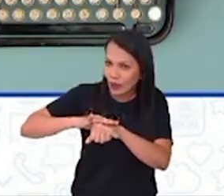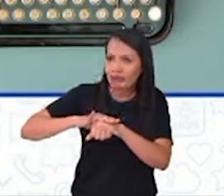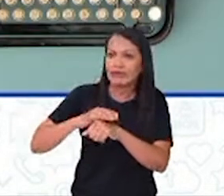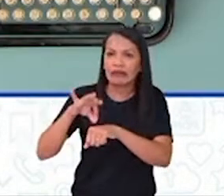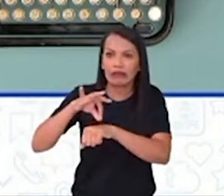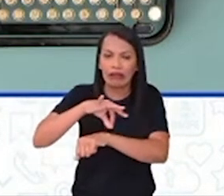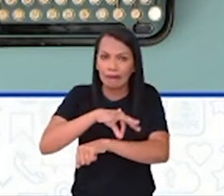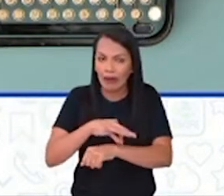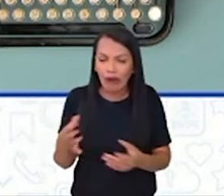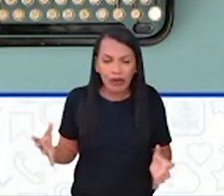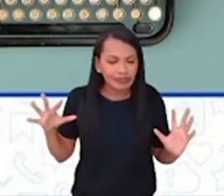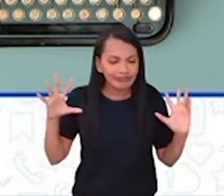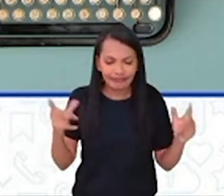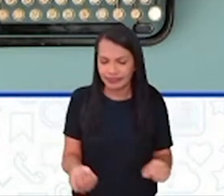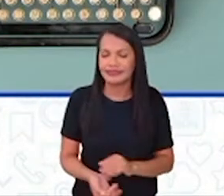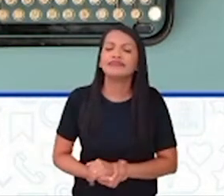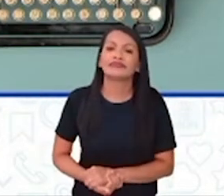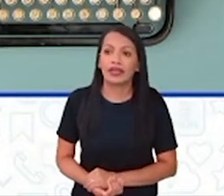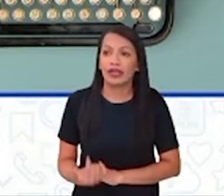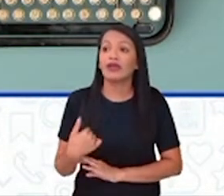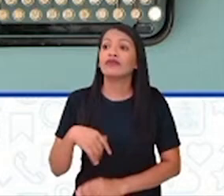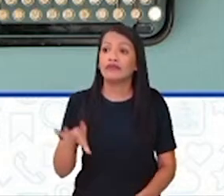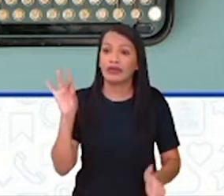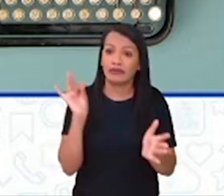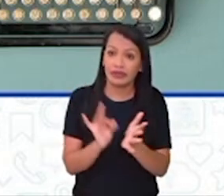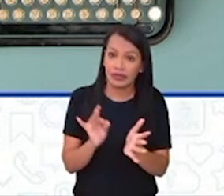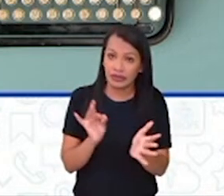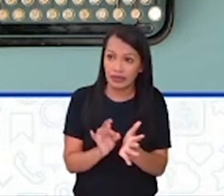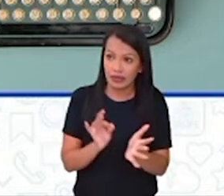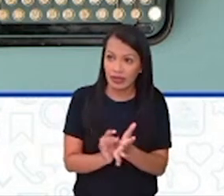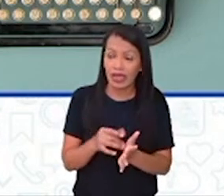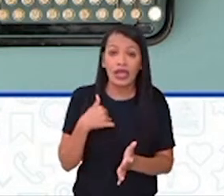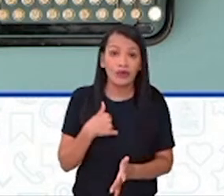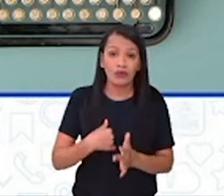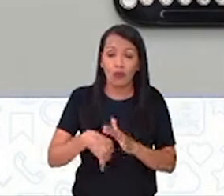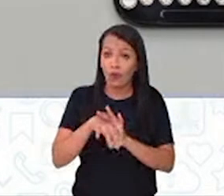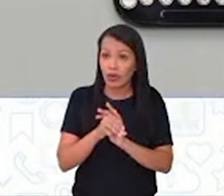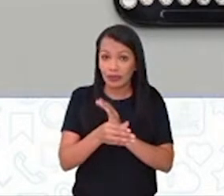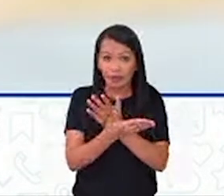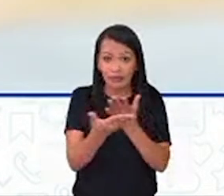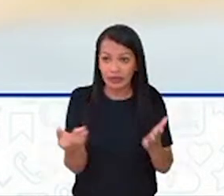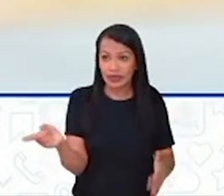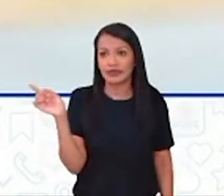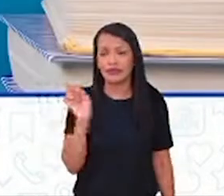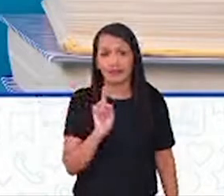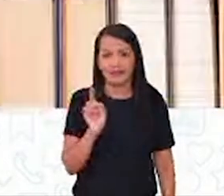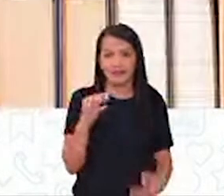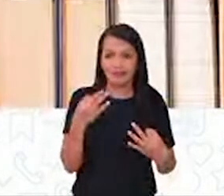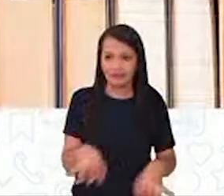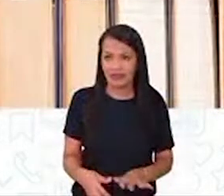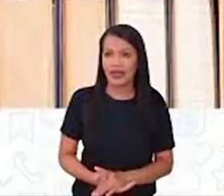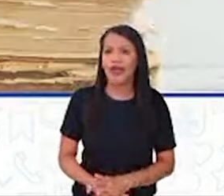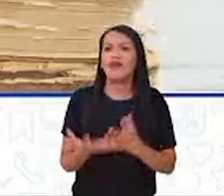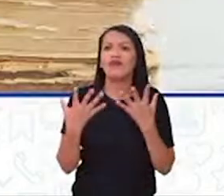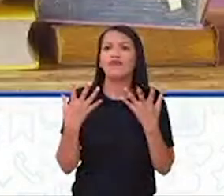agora. Mas eu realmente não vou jogar mais conceitos para vocês. Então, o que a gente vai fazer? A gente